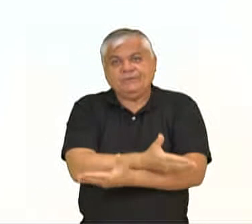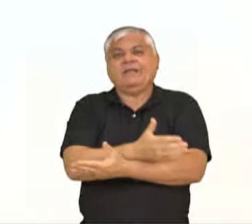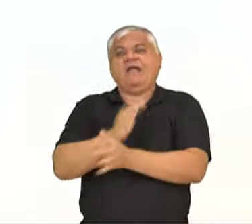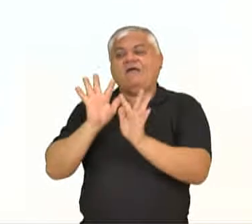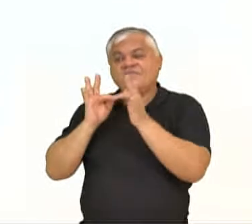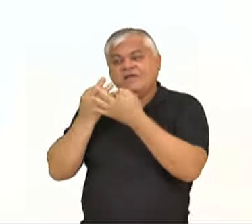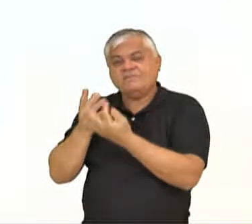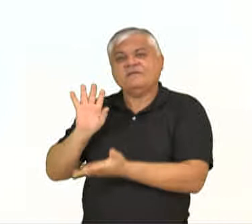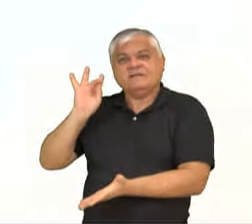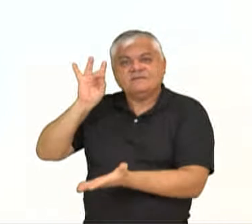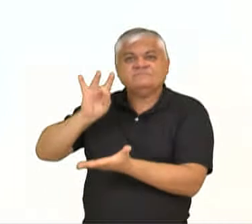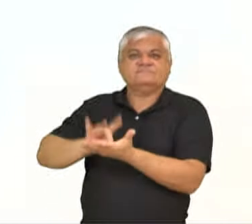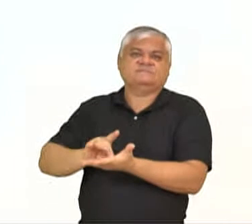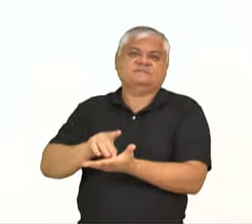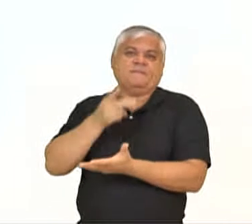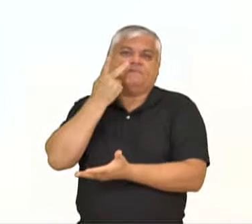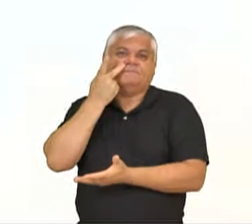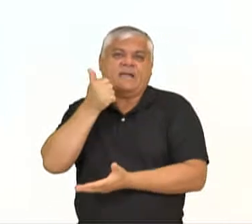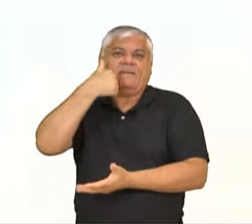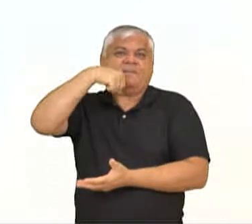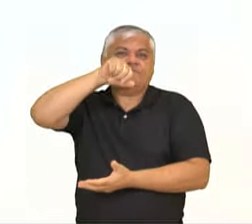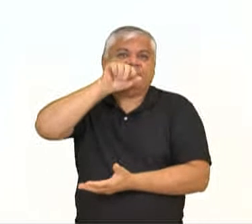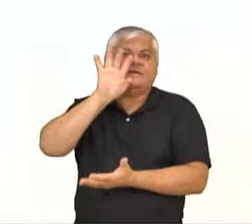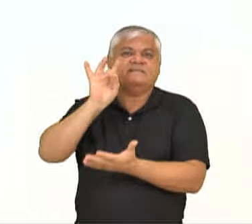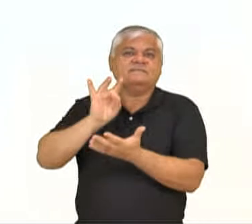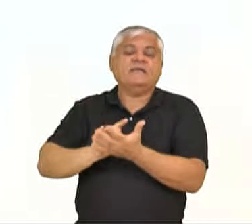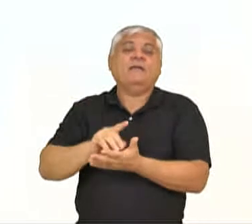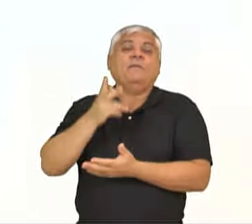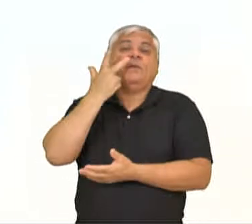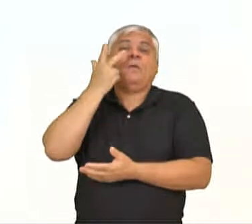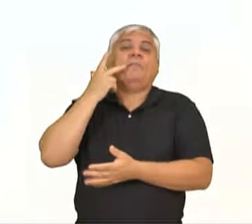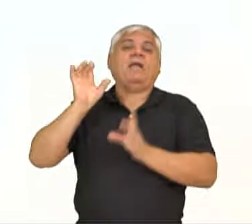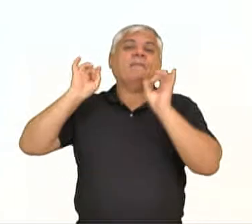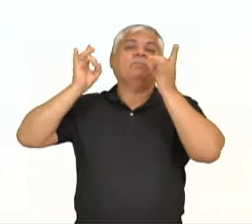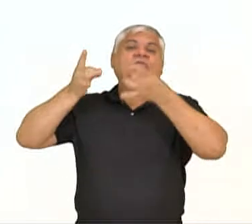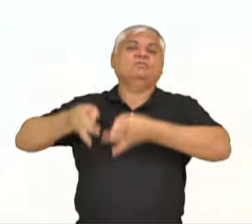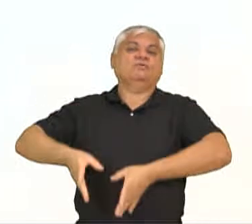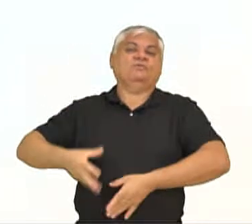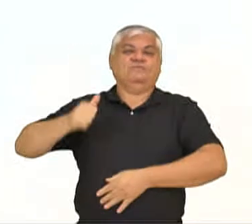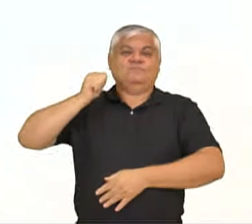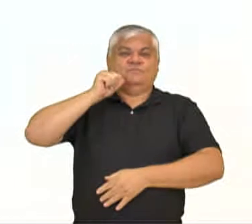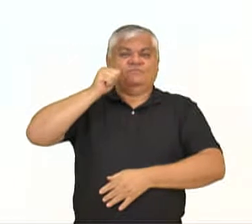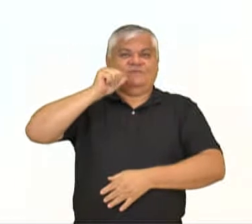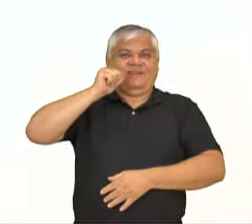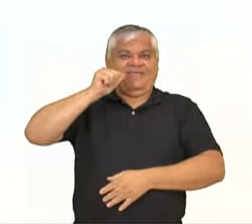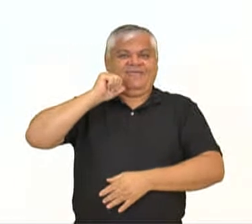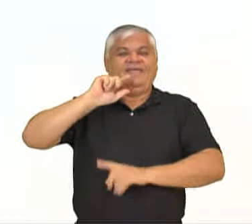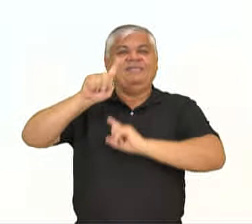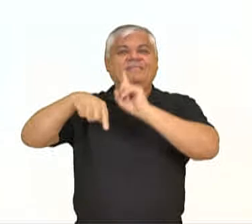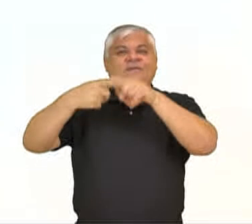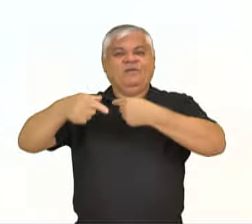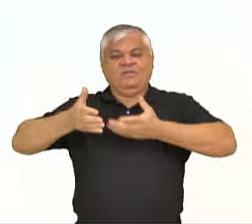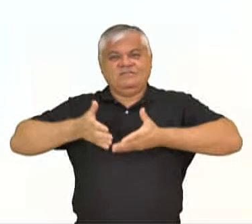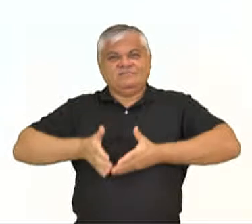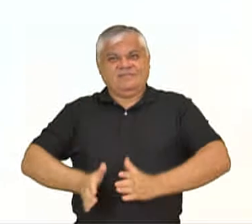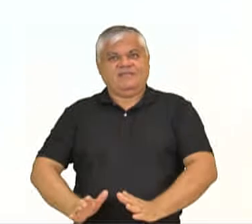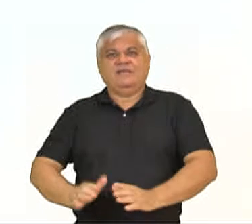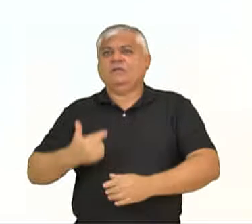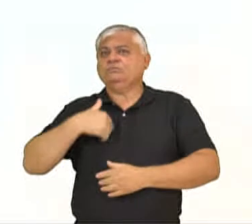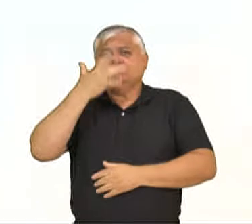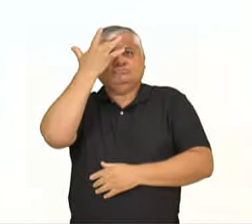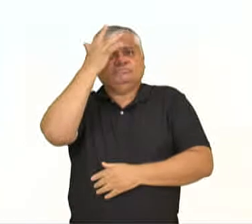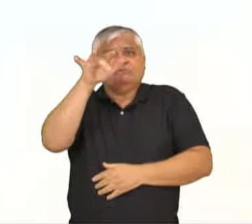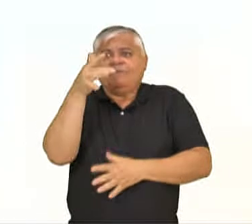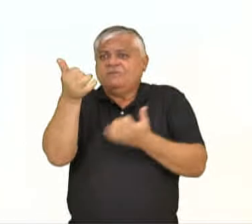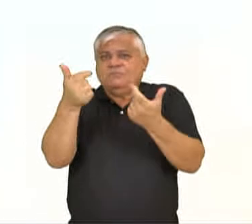sua verdadeira mãe, pois o pai o abandonara a mulher depois que esta não